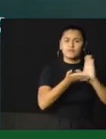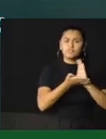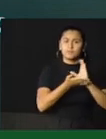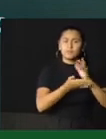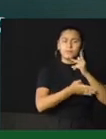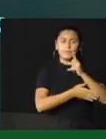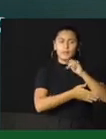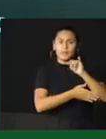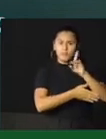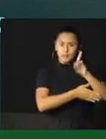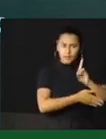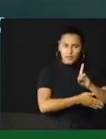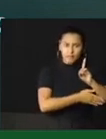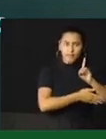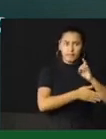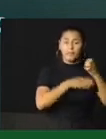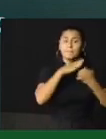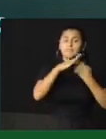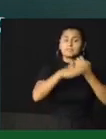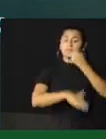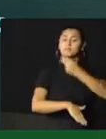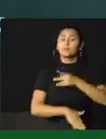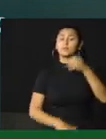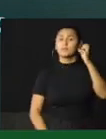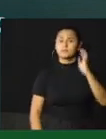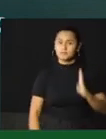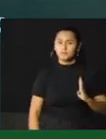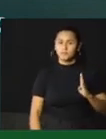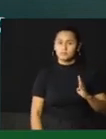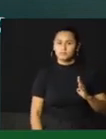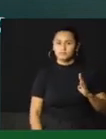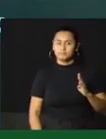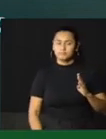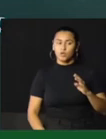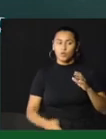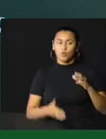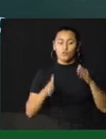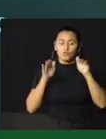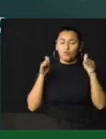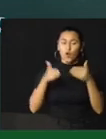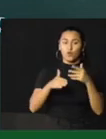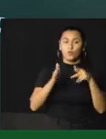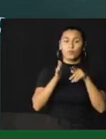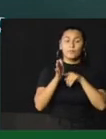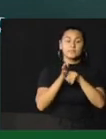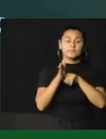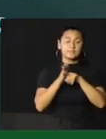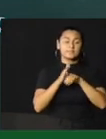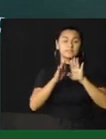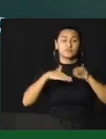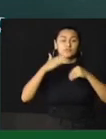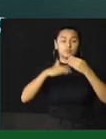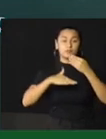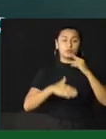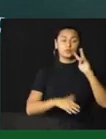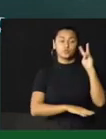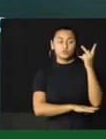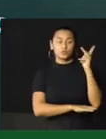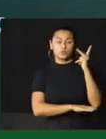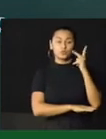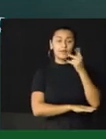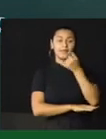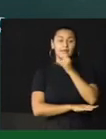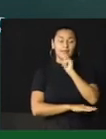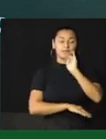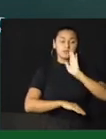pid dessas empresas no Brasil com centros de pesquisa e desenvolvimento de hidrogênio e energias sustentáveis